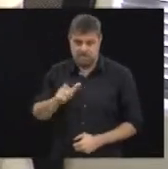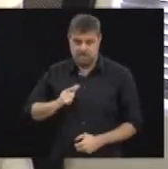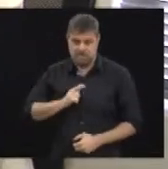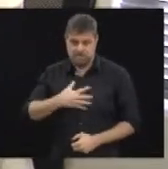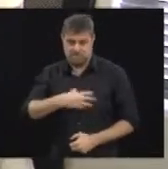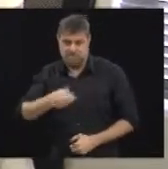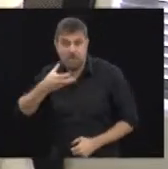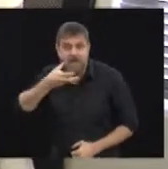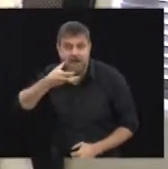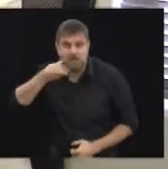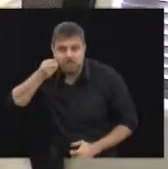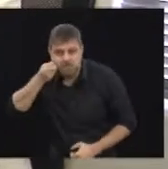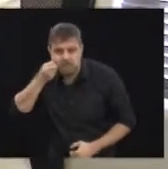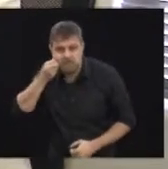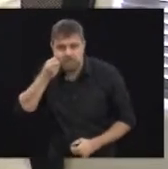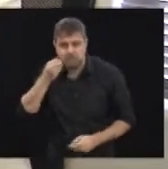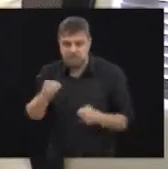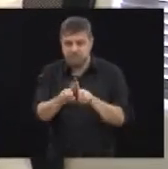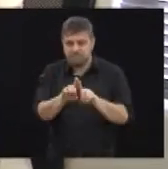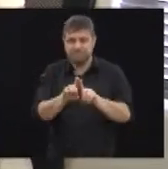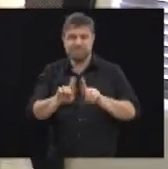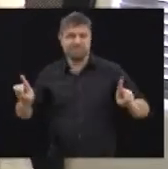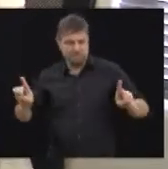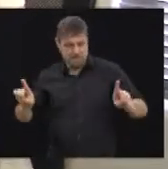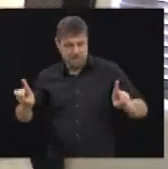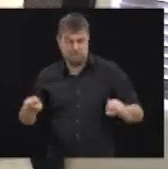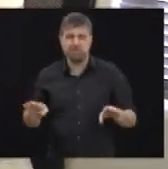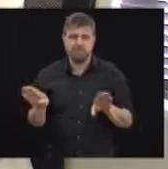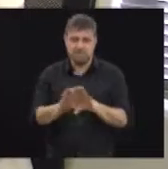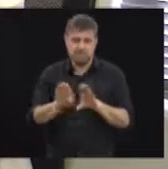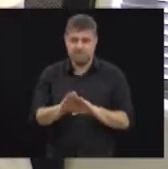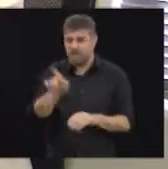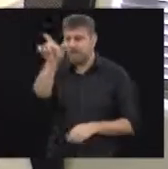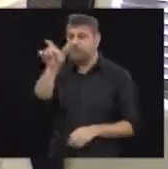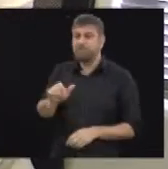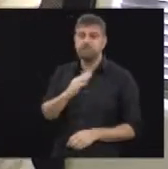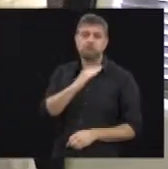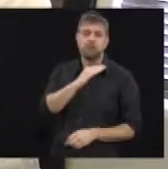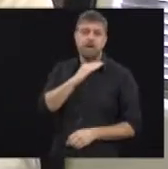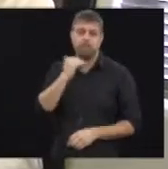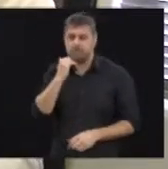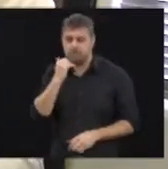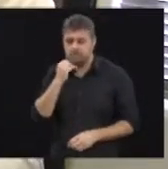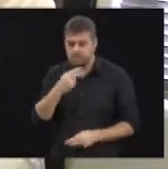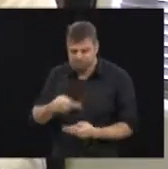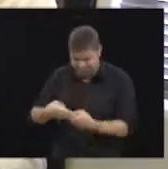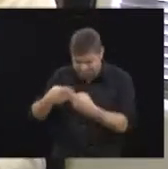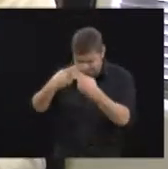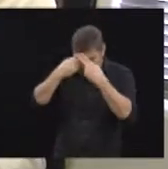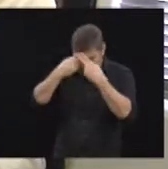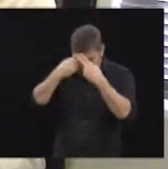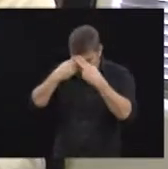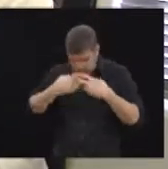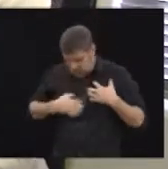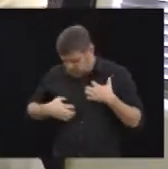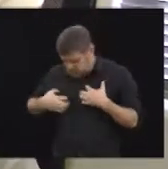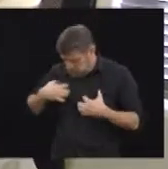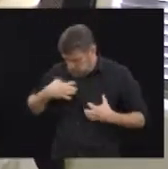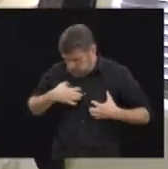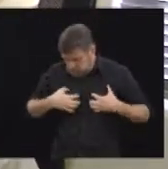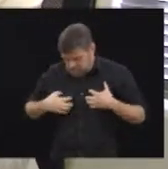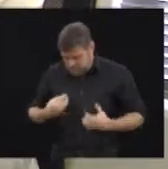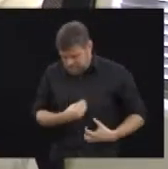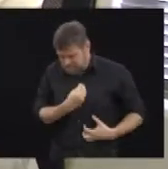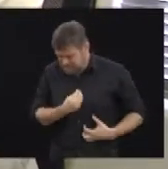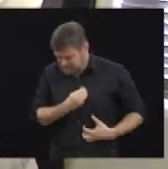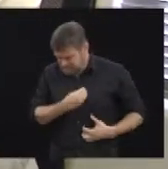depois de adoção, depois de separação dos pais, depois de morte de alguém muito querido da família, coisas